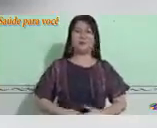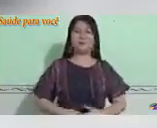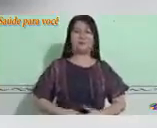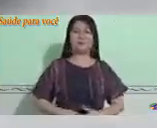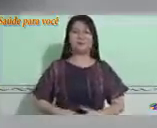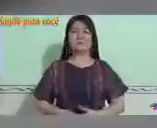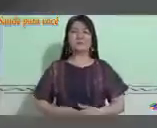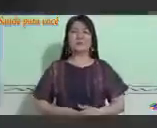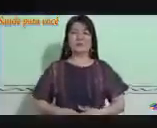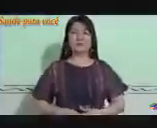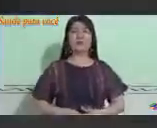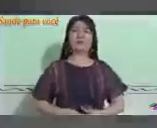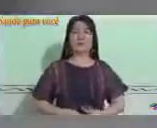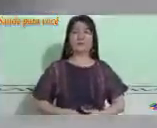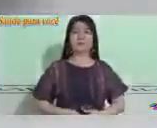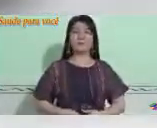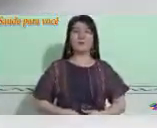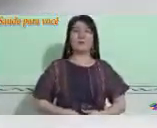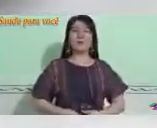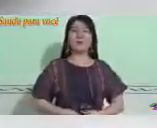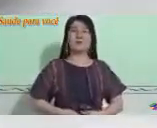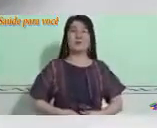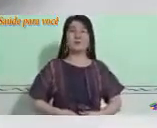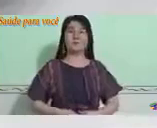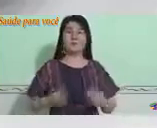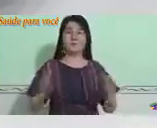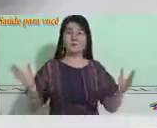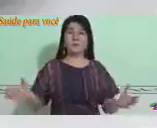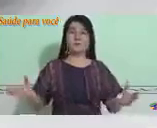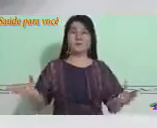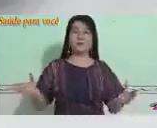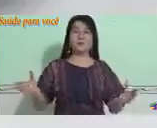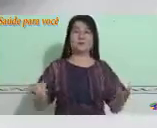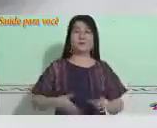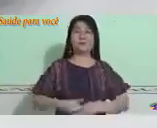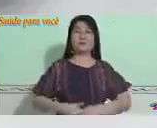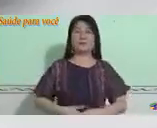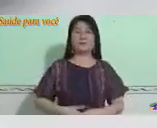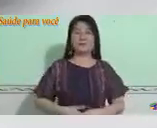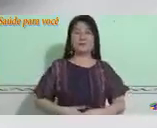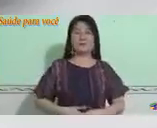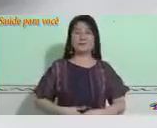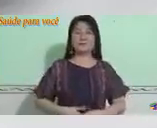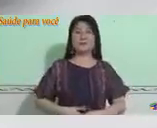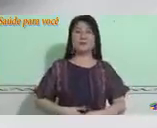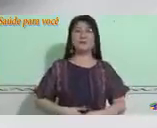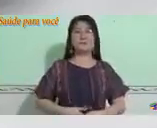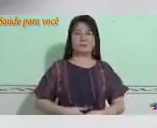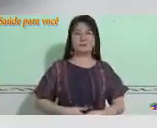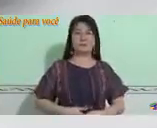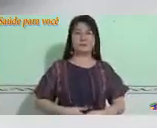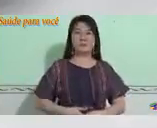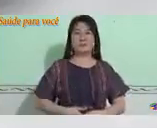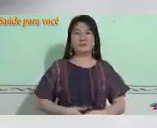400HOMNS APO acento agudo S19 ANOS ETE acento agudo OS 70 ou mais parêntese